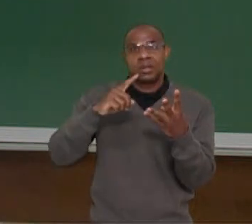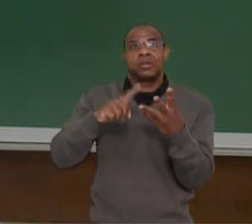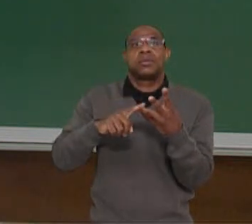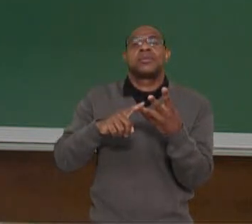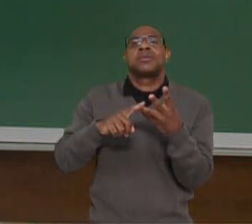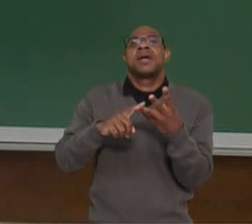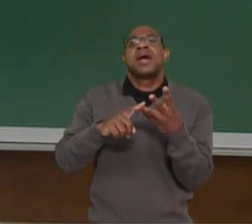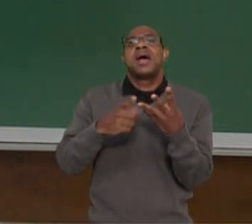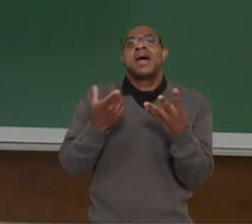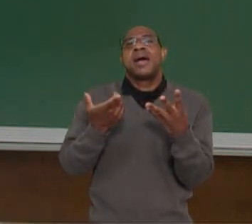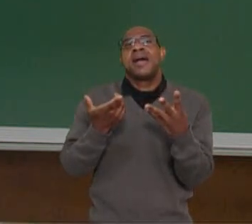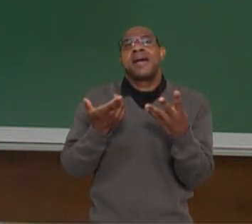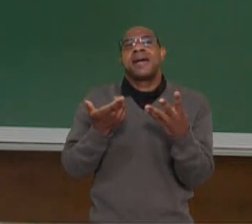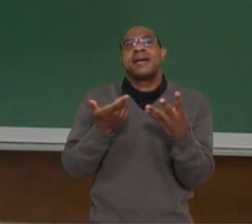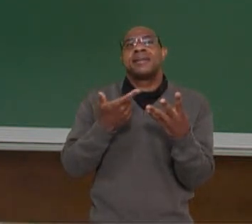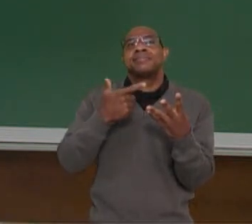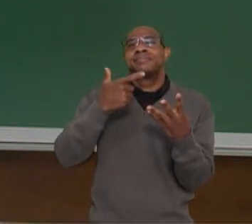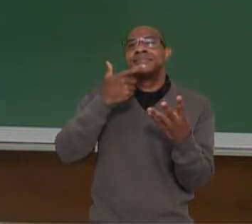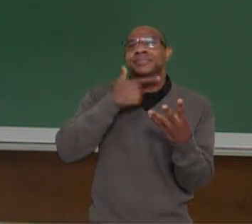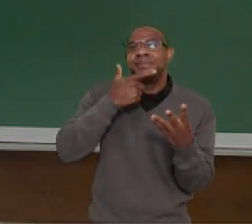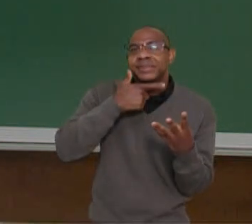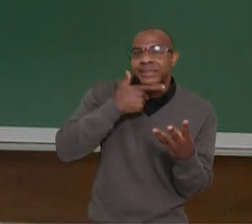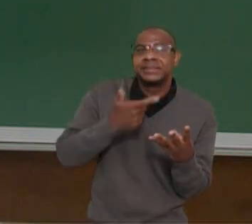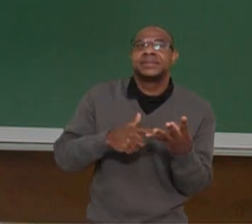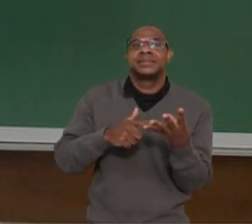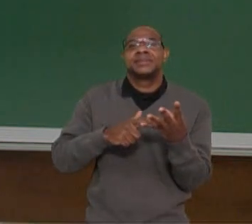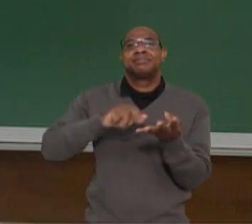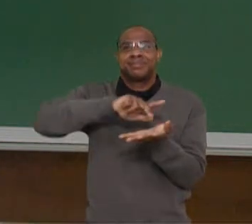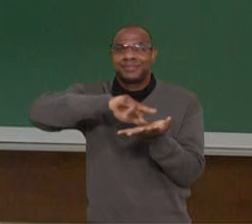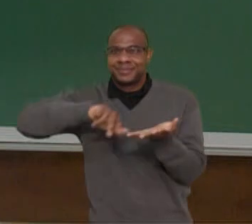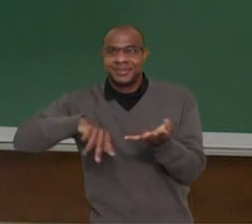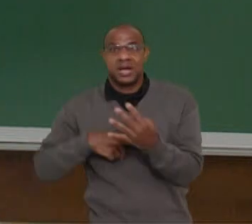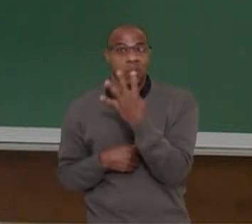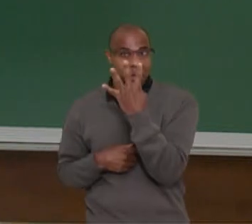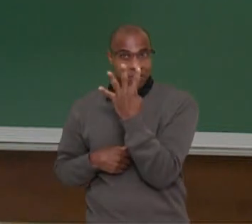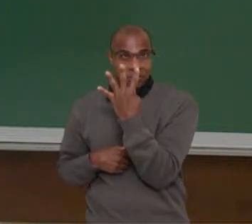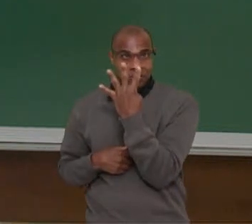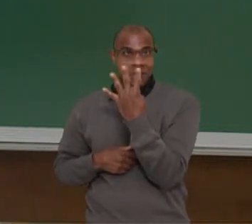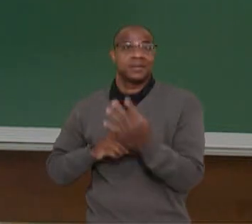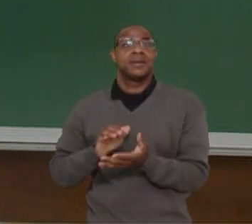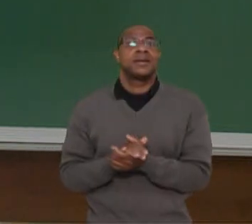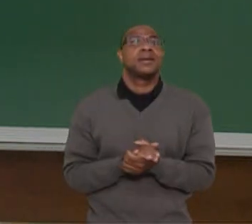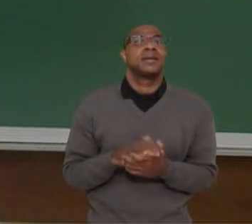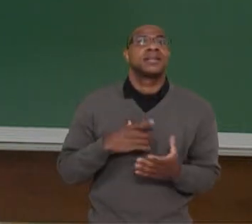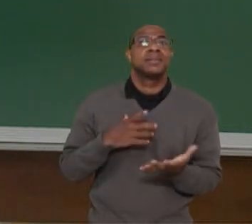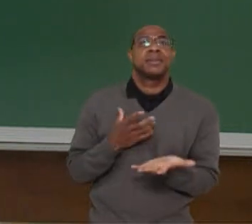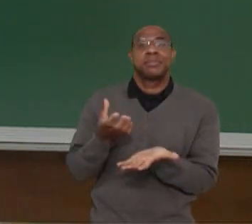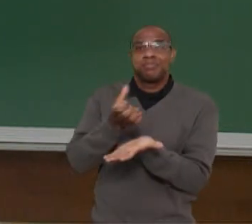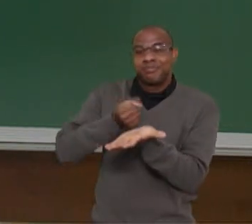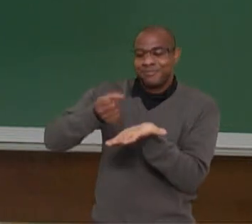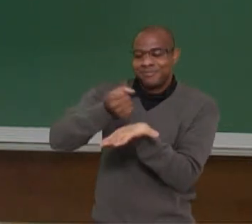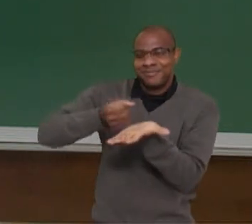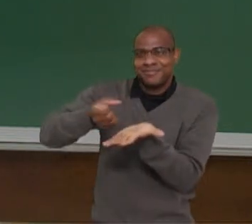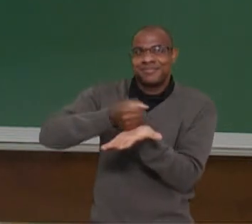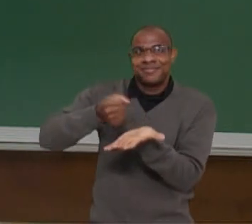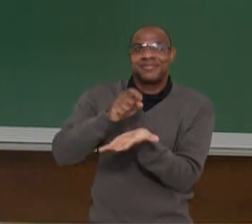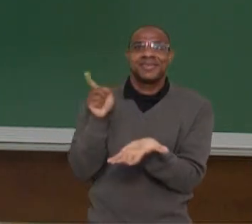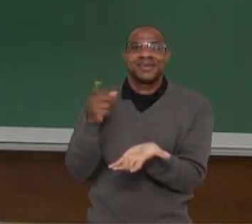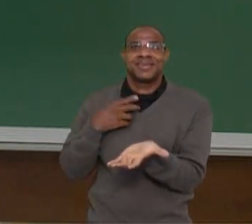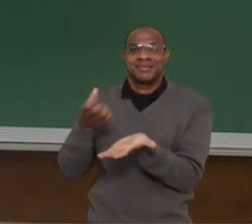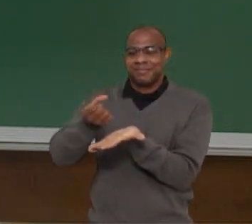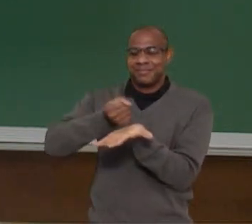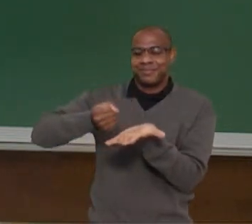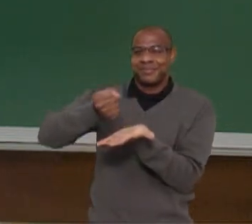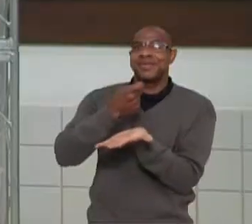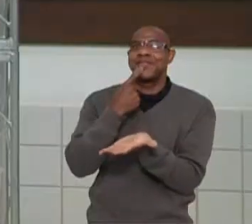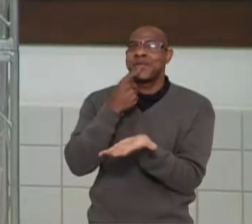e salame, 4 opções de recheio. E para o molho eu tenho 2 opções, ketchup ou mostarda. Primeira pergunta que eu tenho que te fazer é a